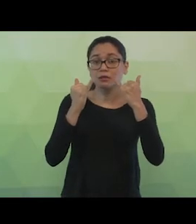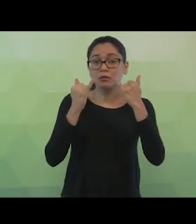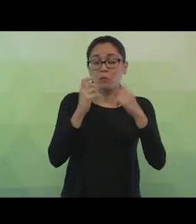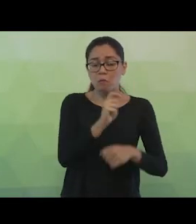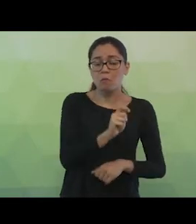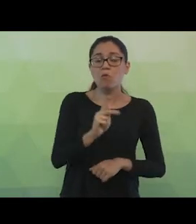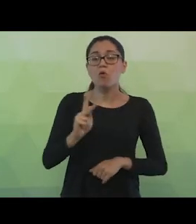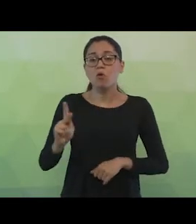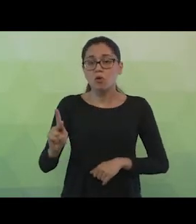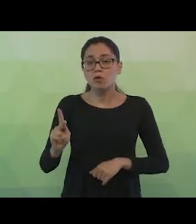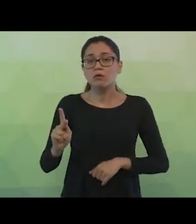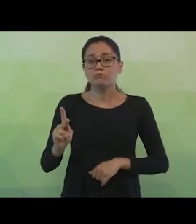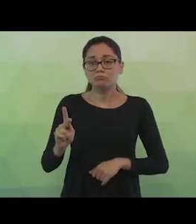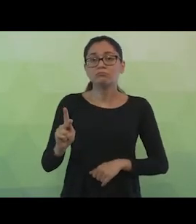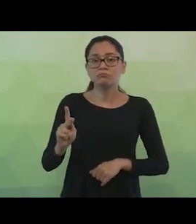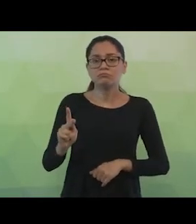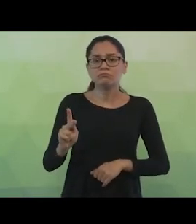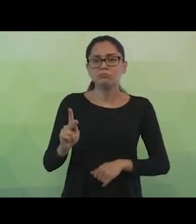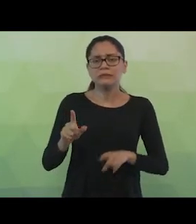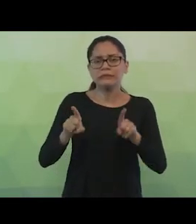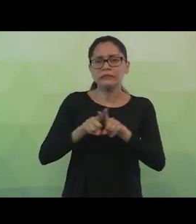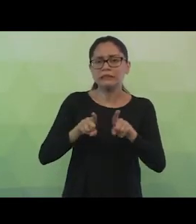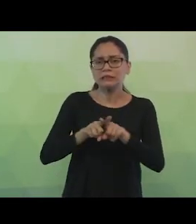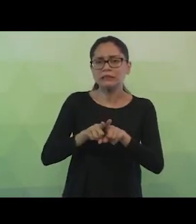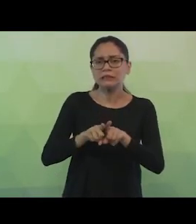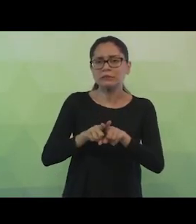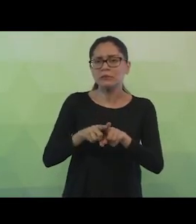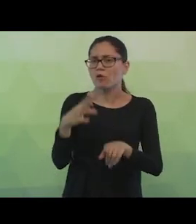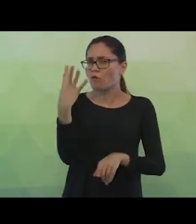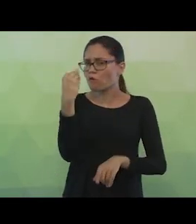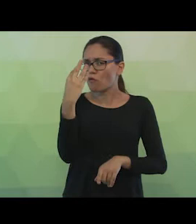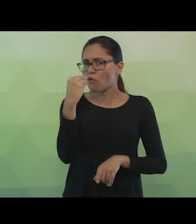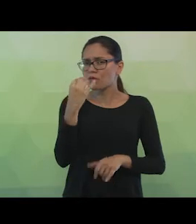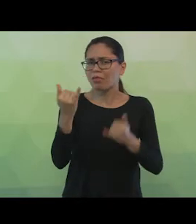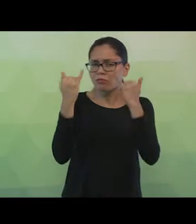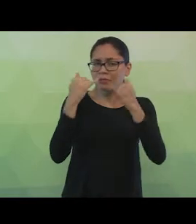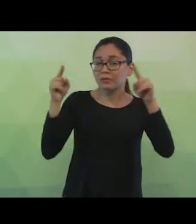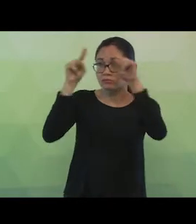programa e, ao mesmo tempo, printar informações na tela.